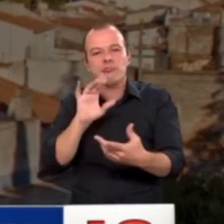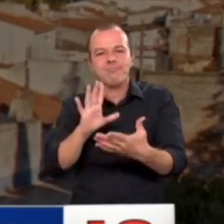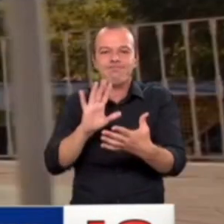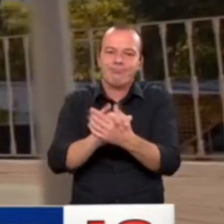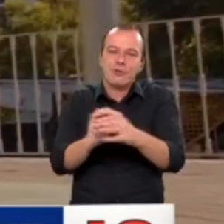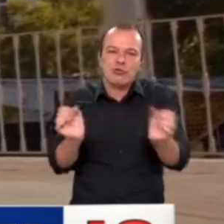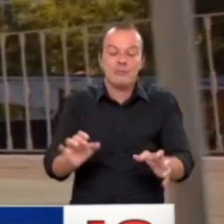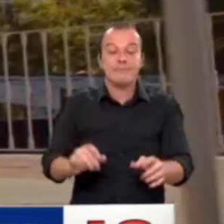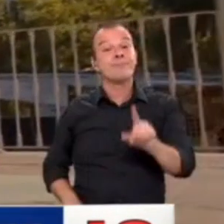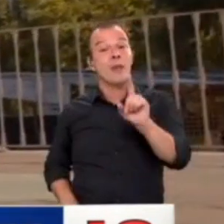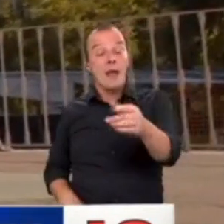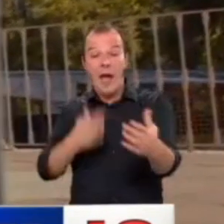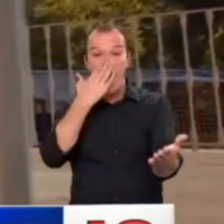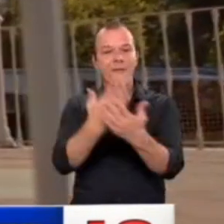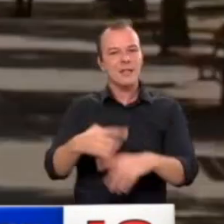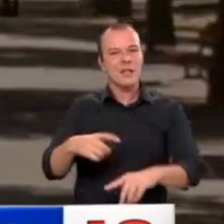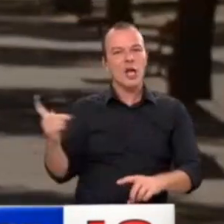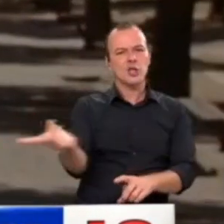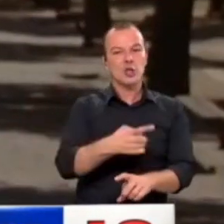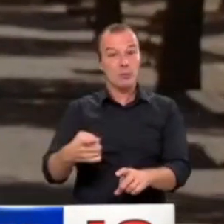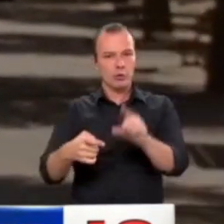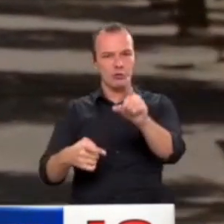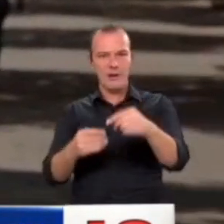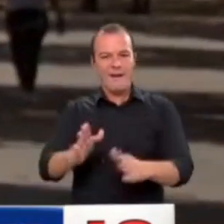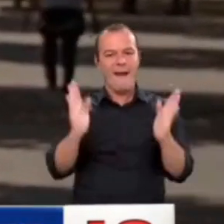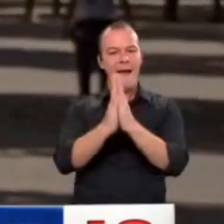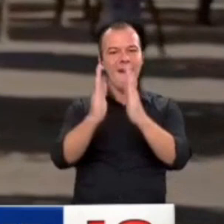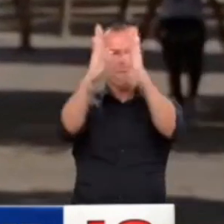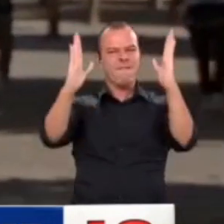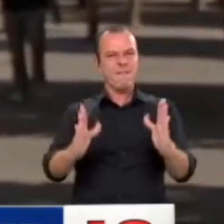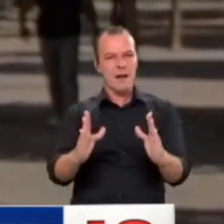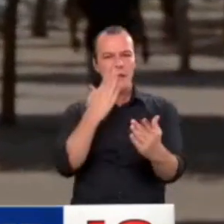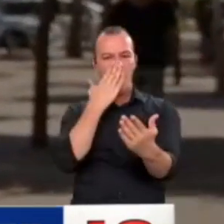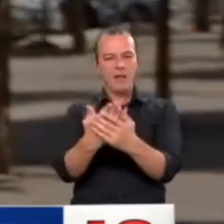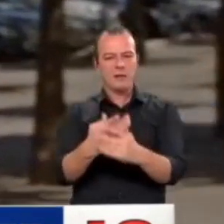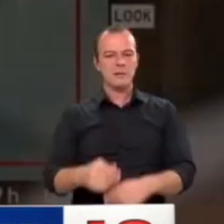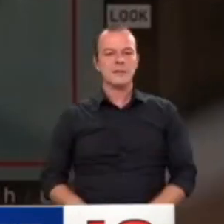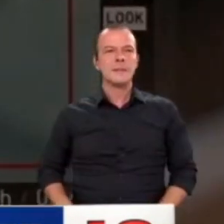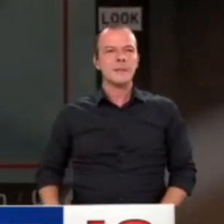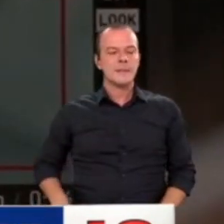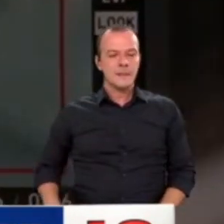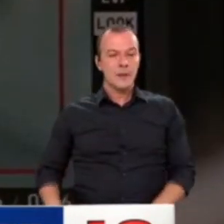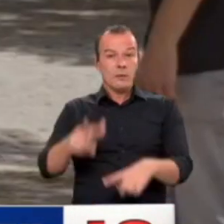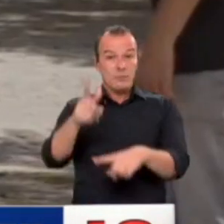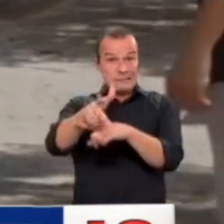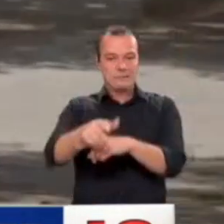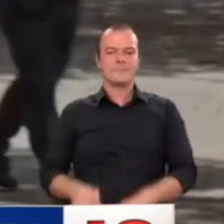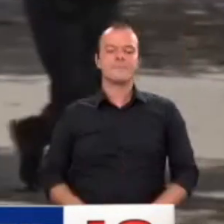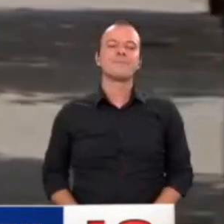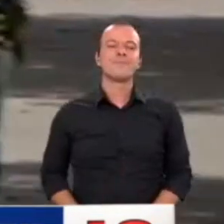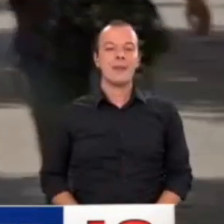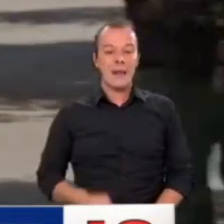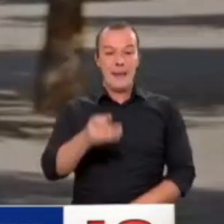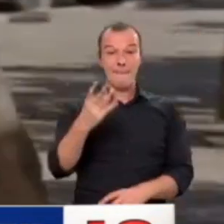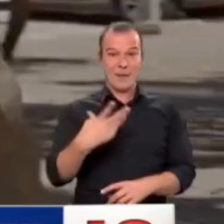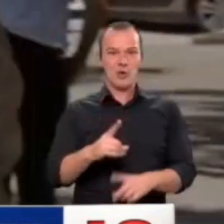Estamos em Estremoz, em frente à Igreja dos Congregados. Só fazer um plano muito aberto pela saída. Pedro Lamar entra